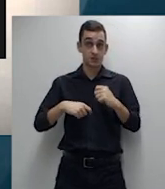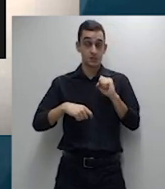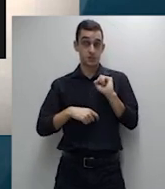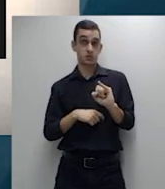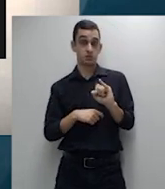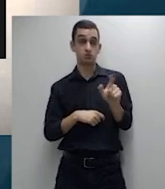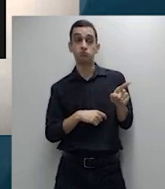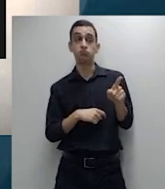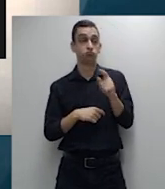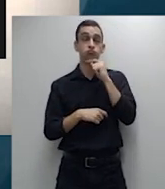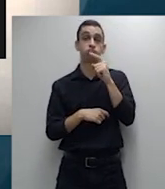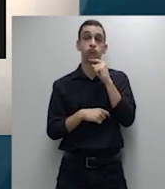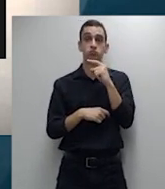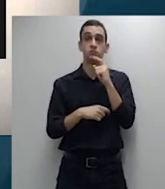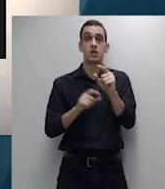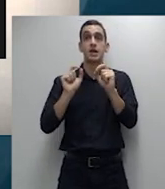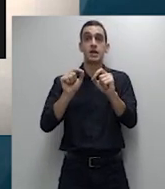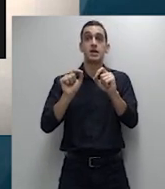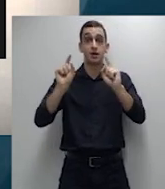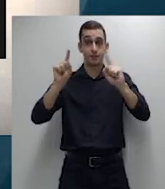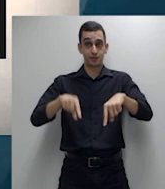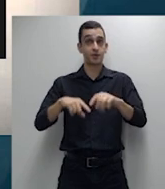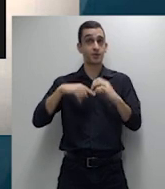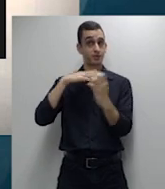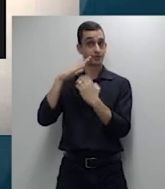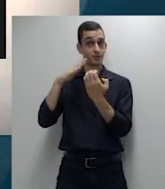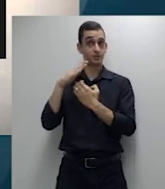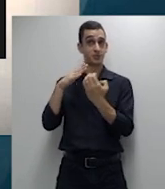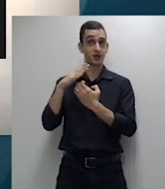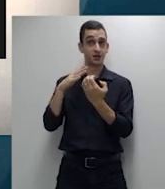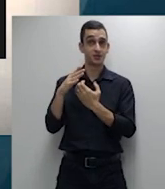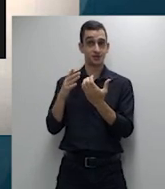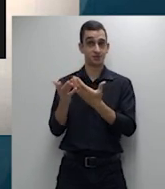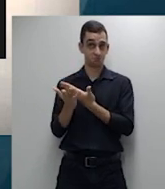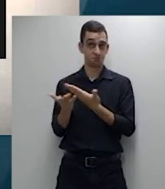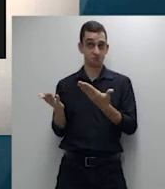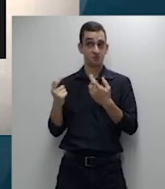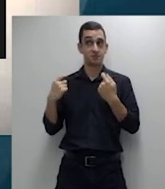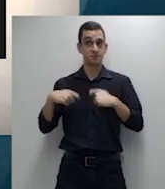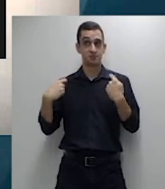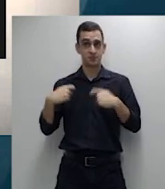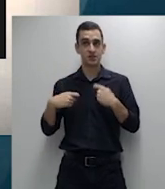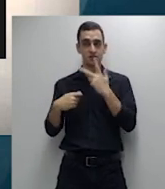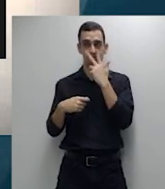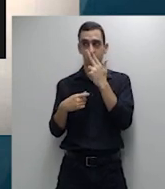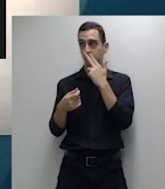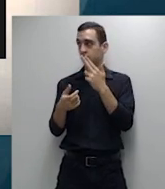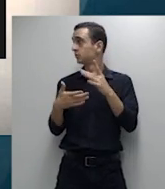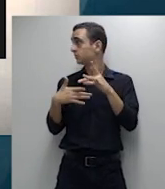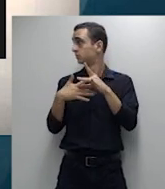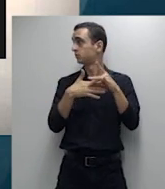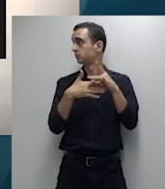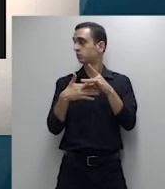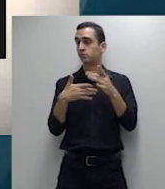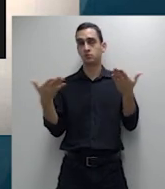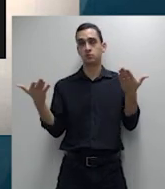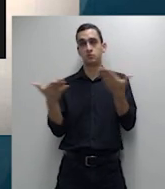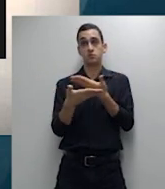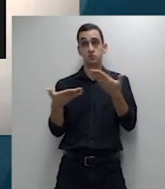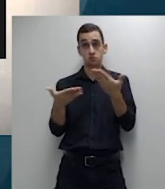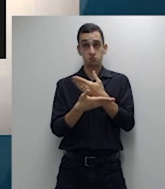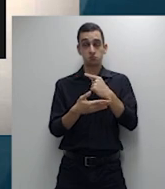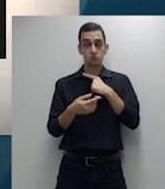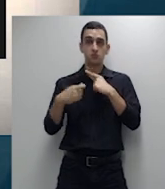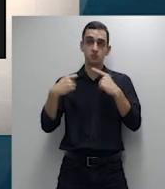serviço obviamente quem faz esse serviço para no mínimo para estas situações em que o cliente